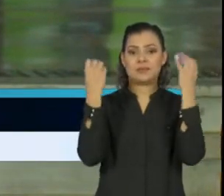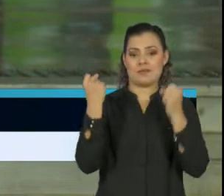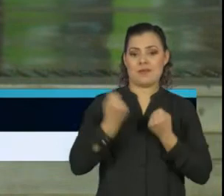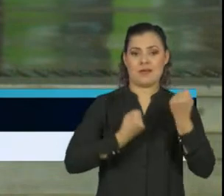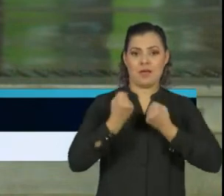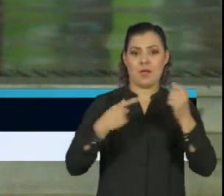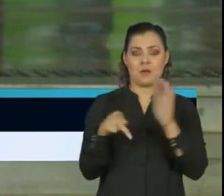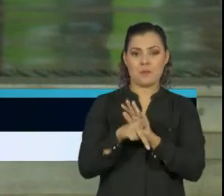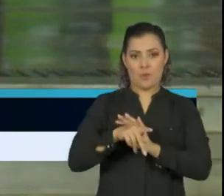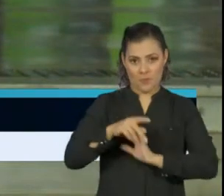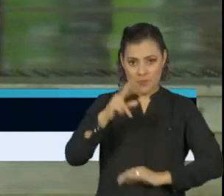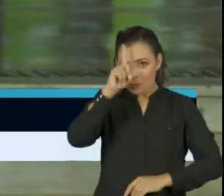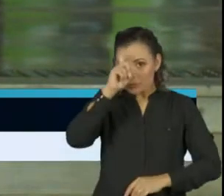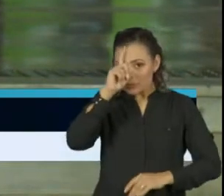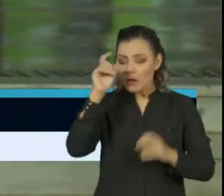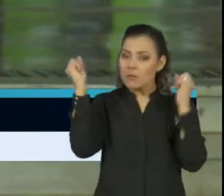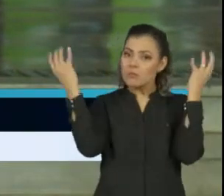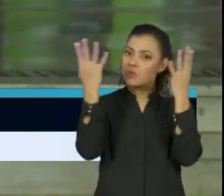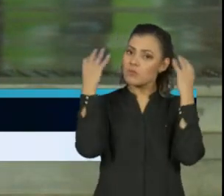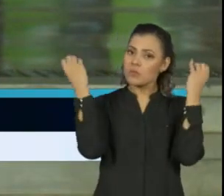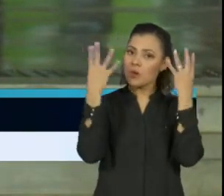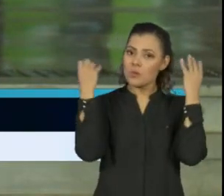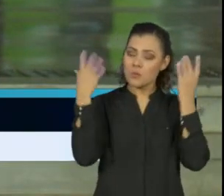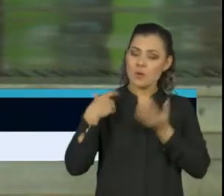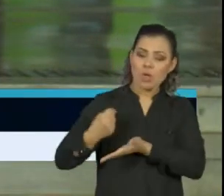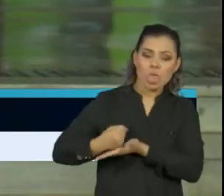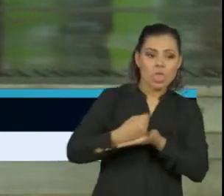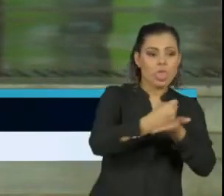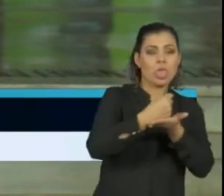estão atuando ali na linha de frente da saúde.